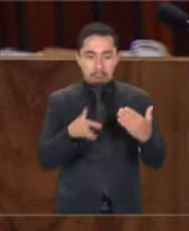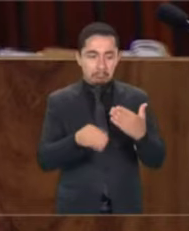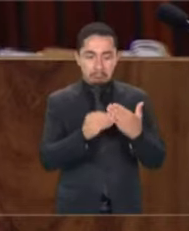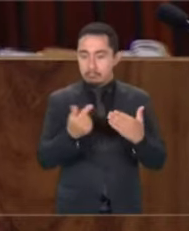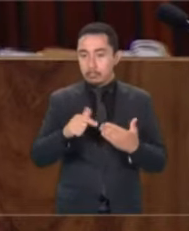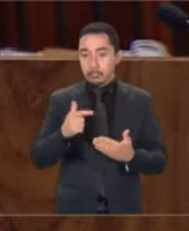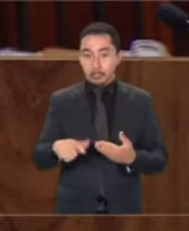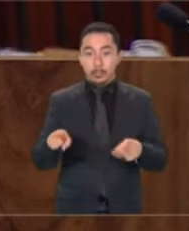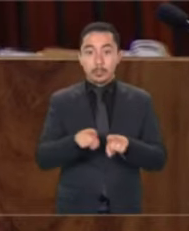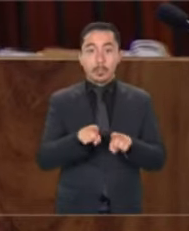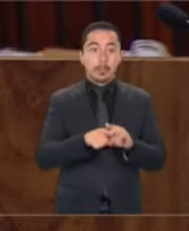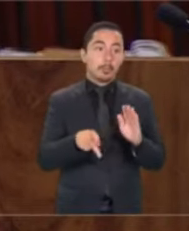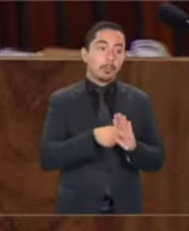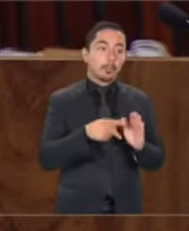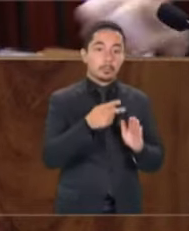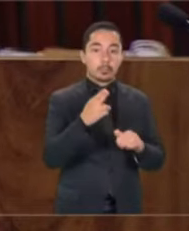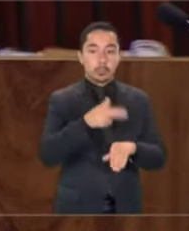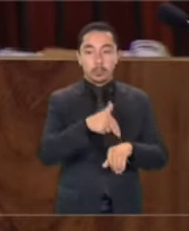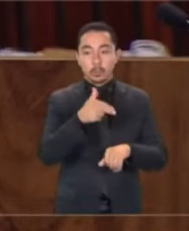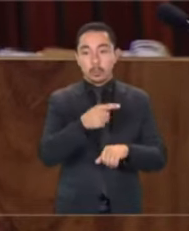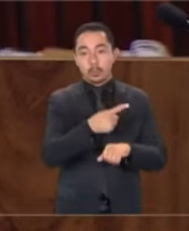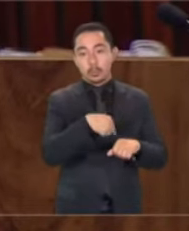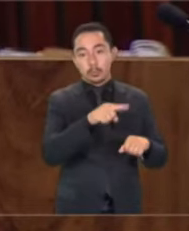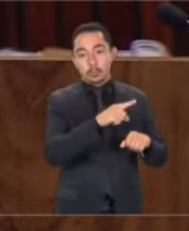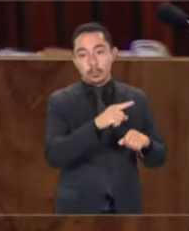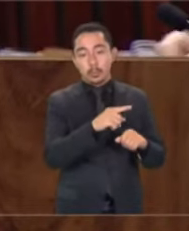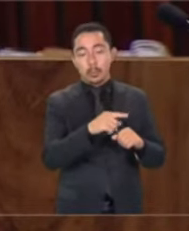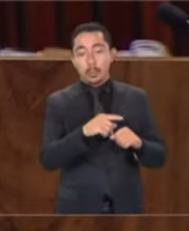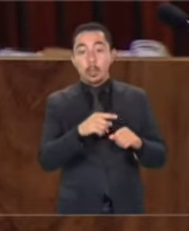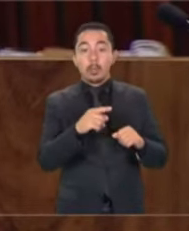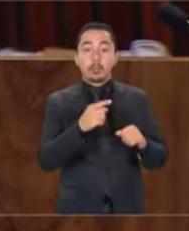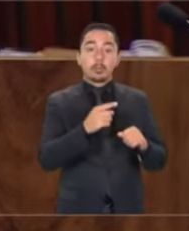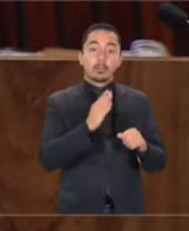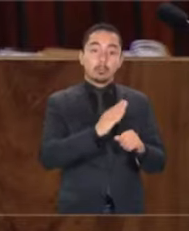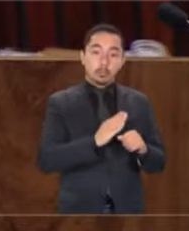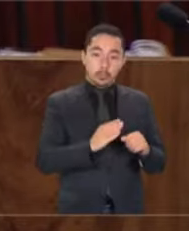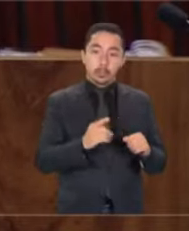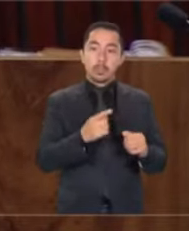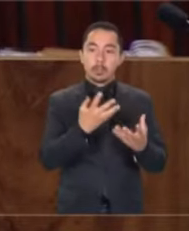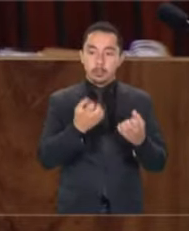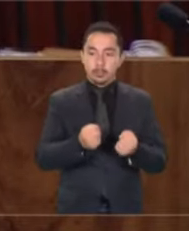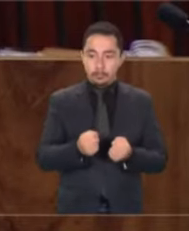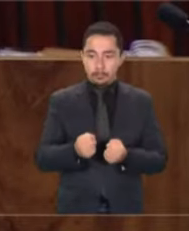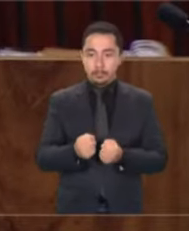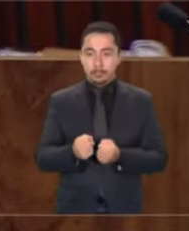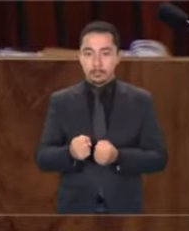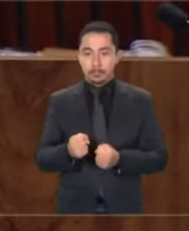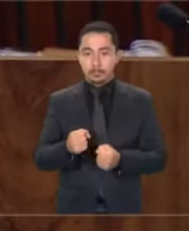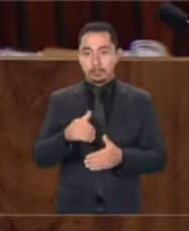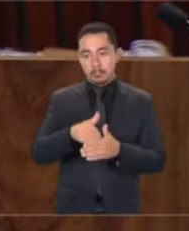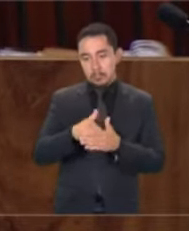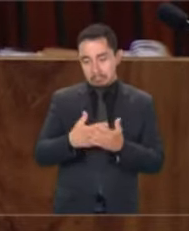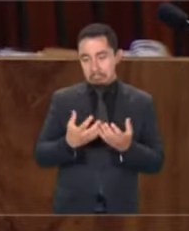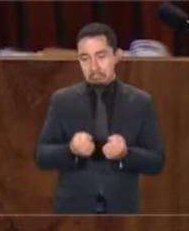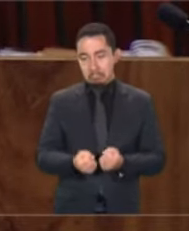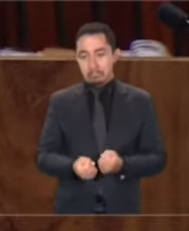do Diretório Nacional do Republicanos referentes ao exercício de 2020, aprovada, senhor presidente.